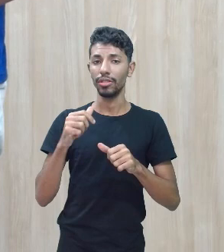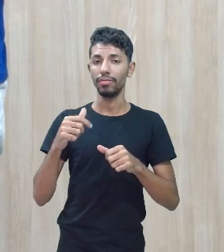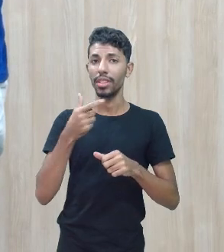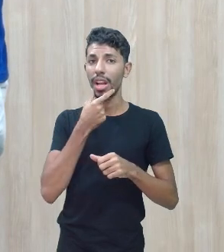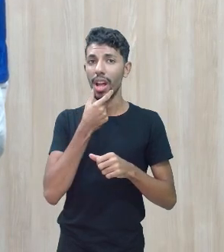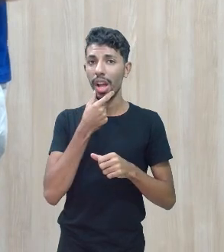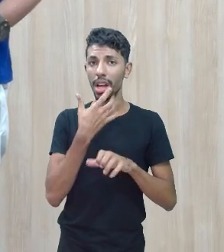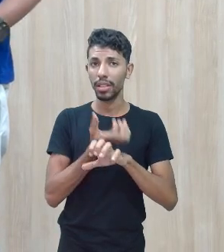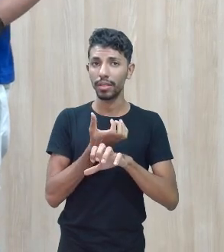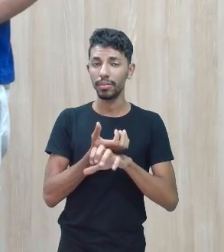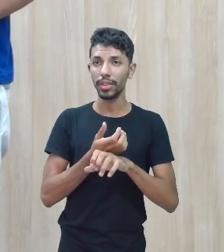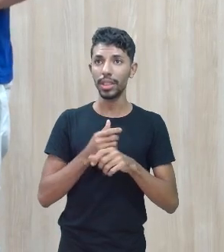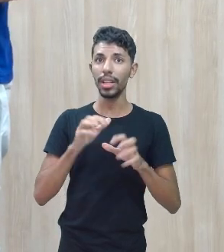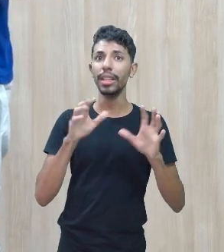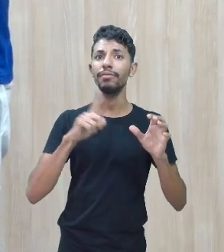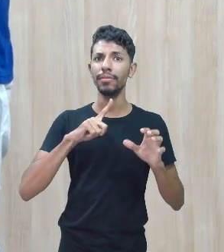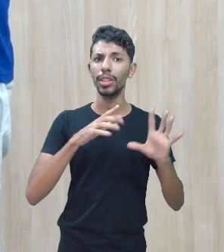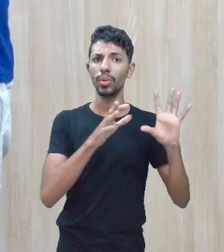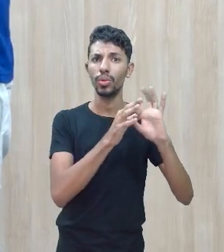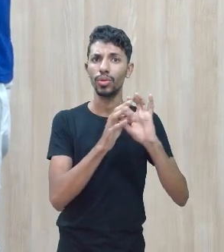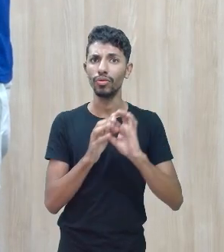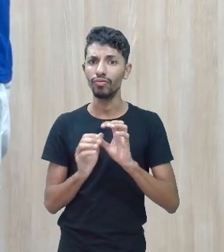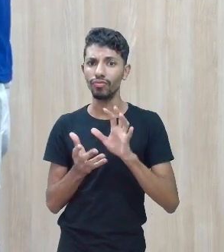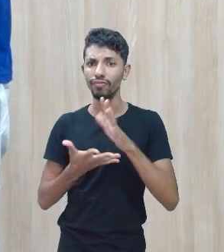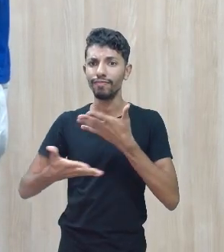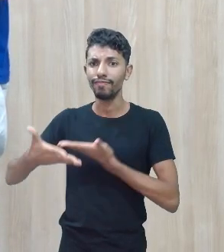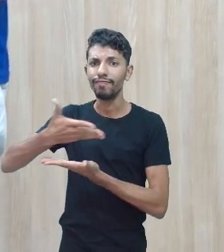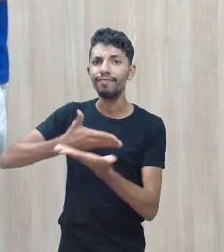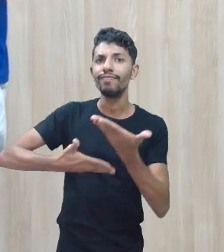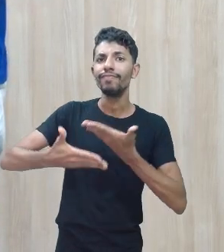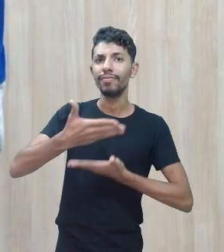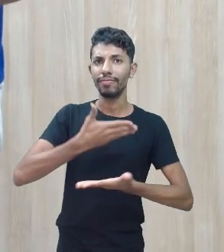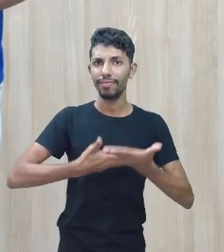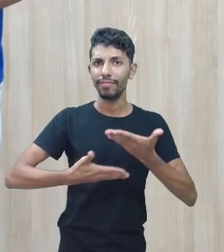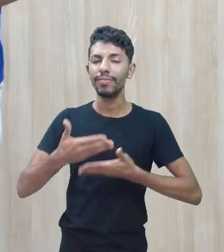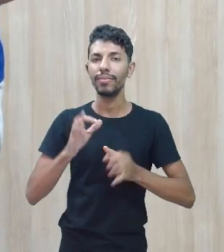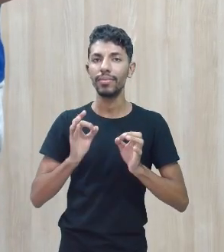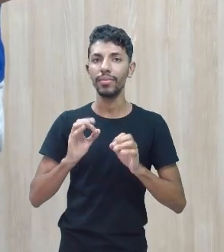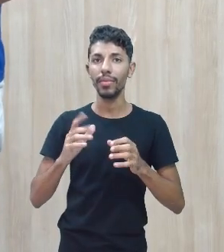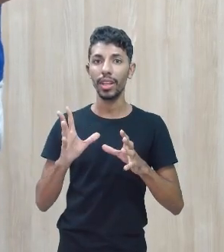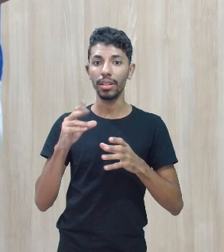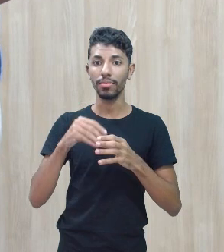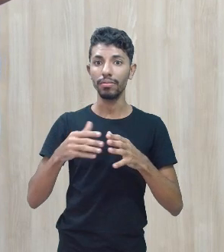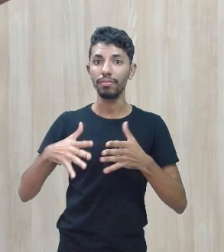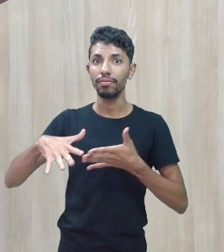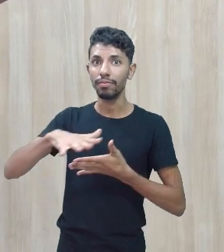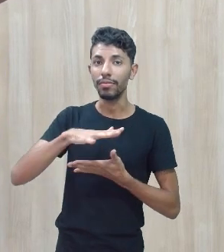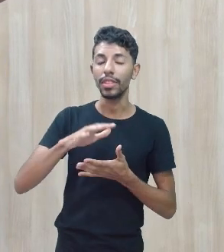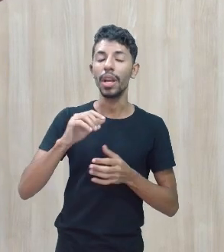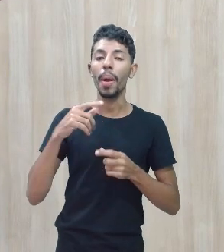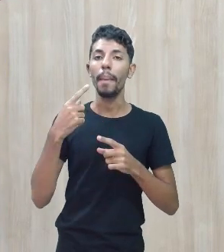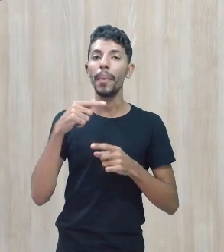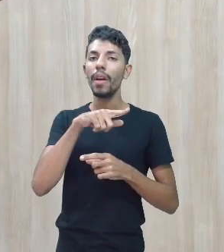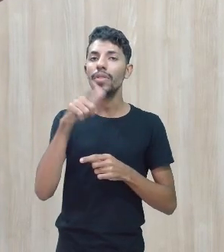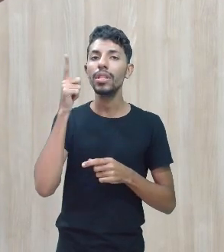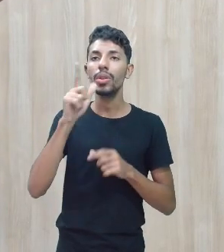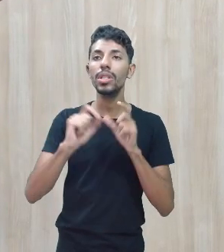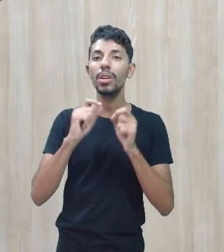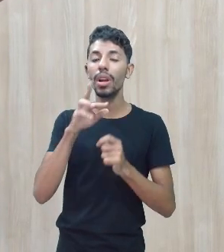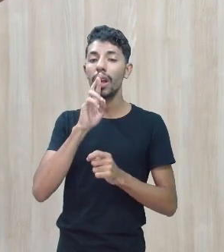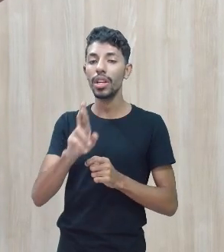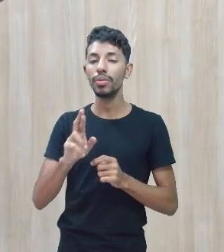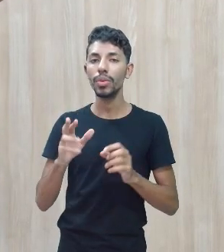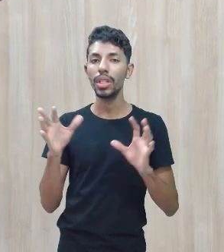sendo contextualizadas, ou seja, dentro de um universo situacional para você dar suas respostas de acordo com o